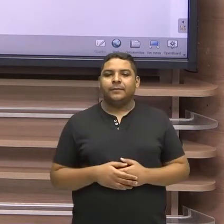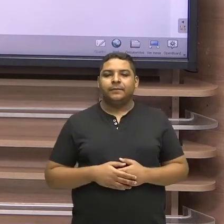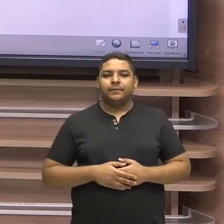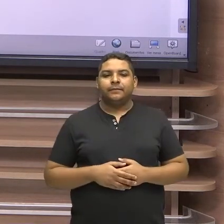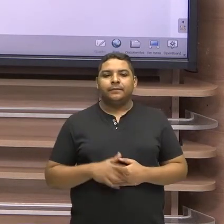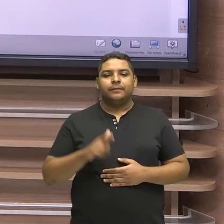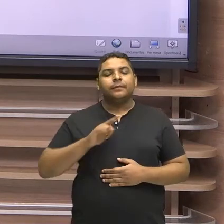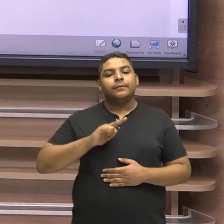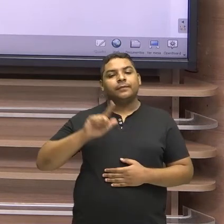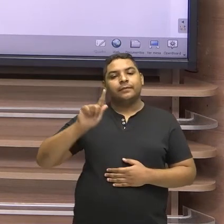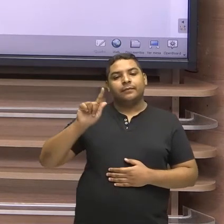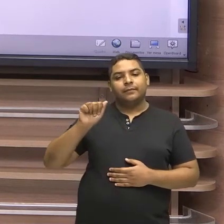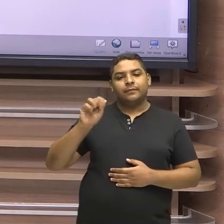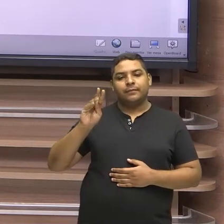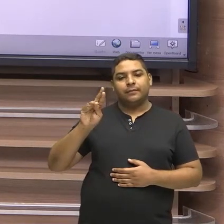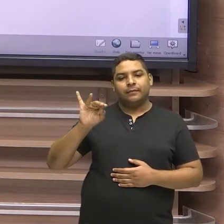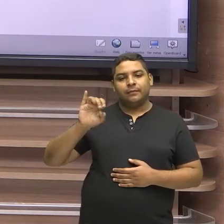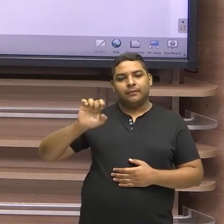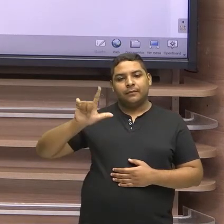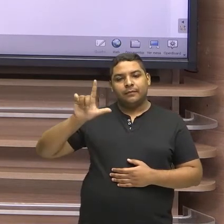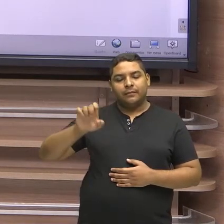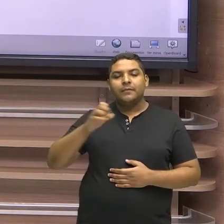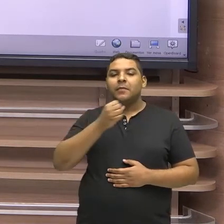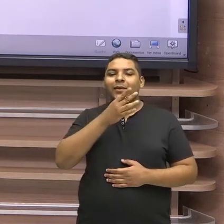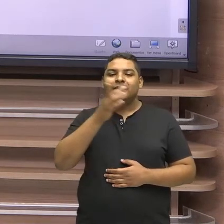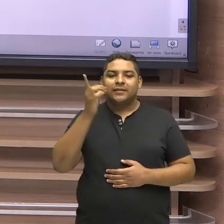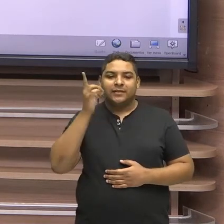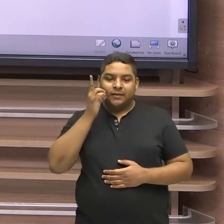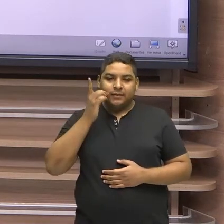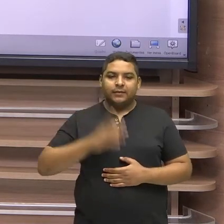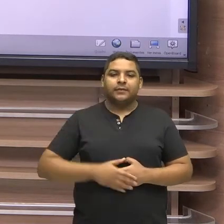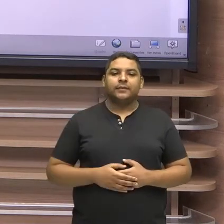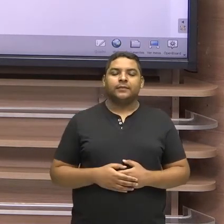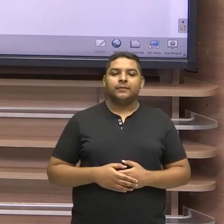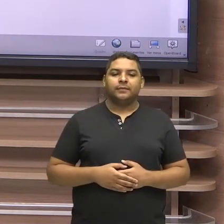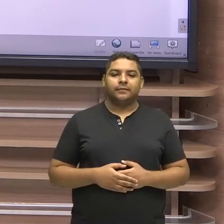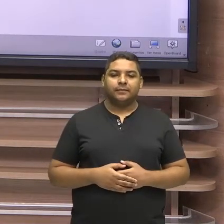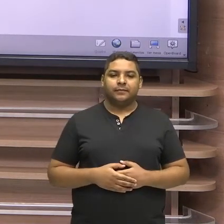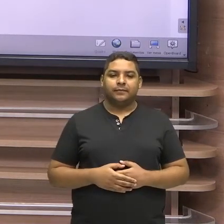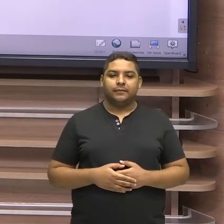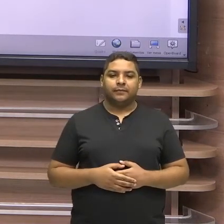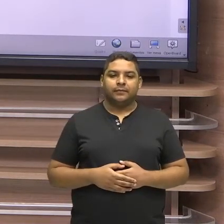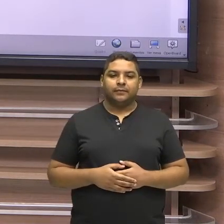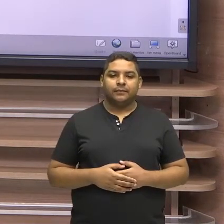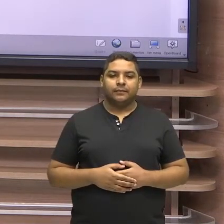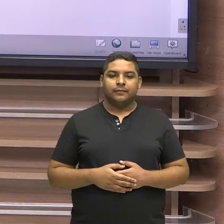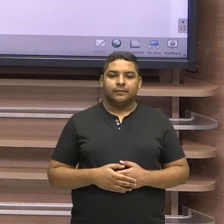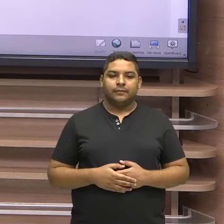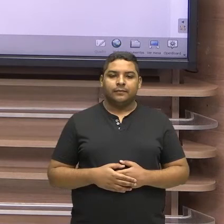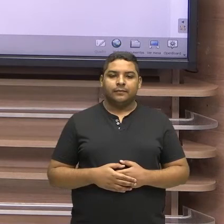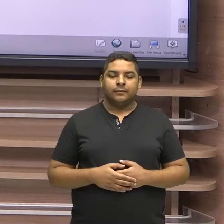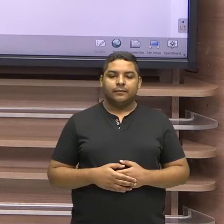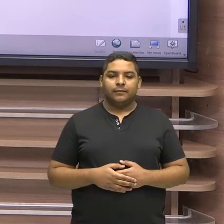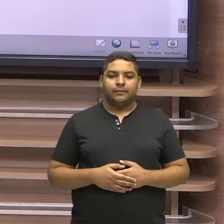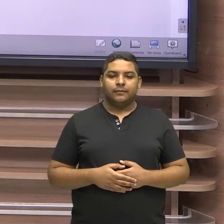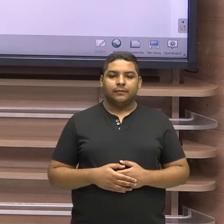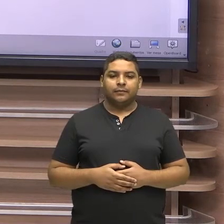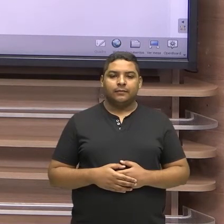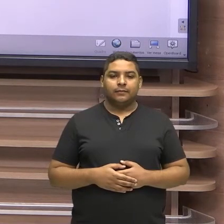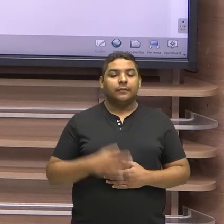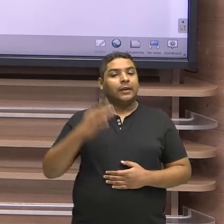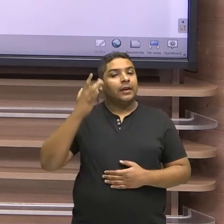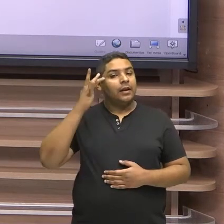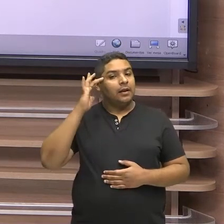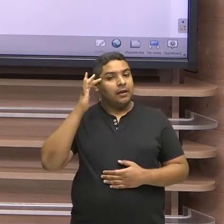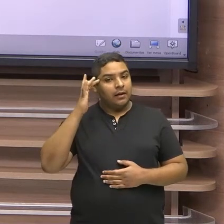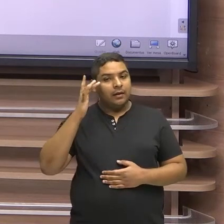da Gabriele. Good morning, Gabriele! Olha, a Gabriele respondeu aqui a letter A. Ela acha que a